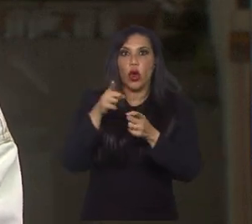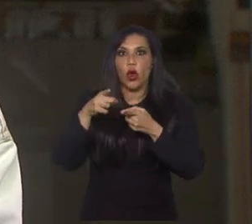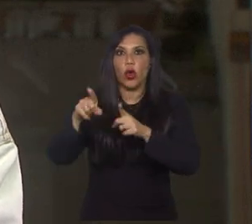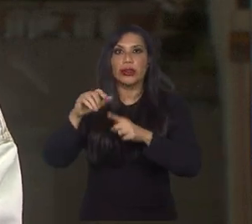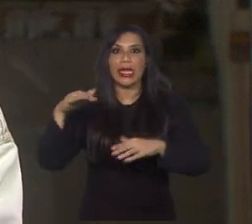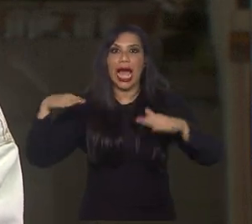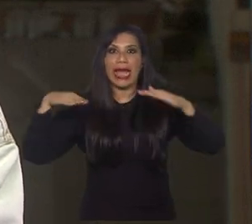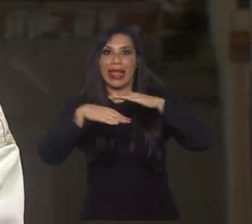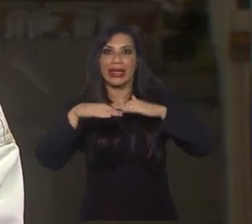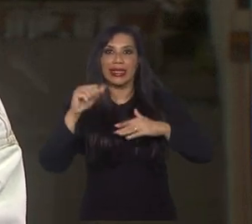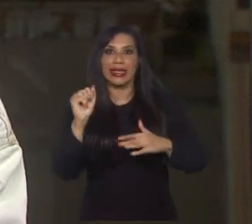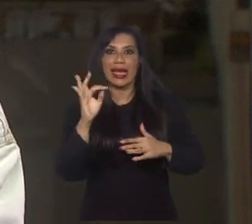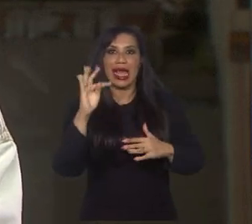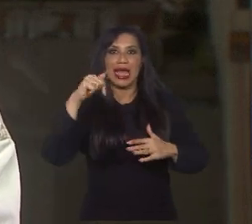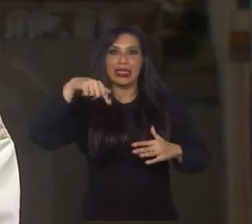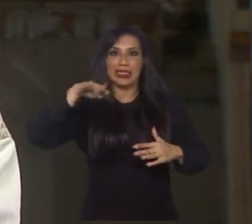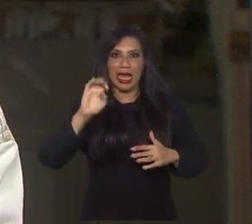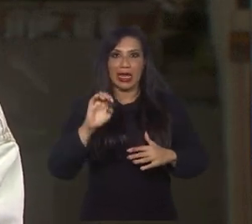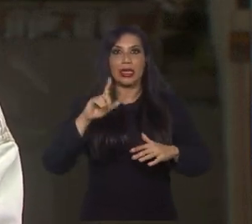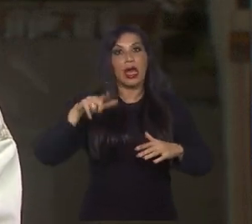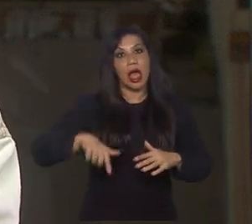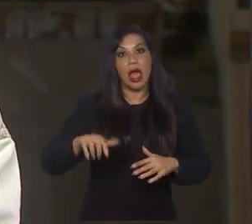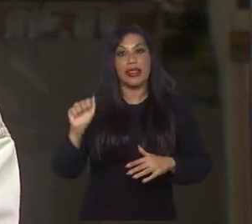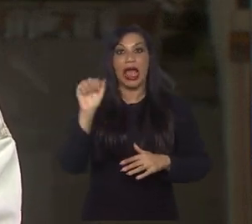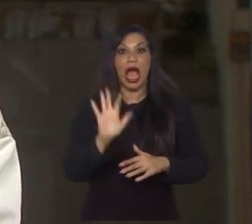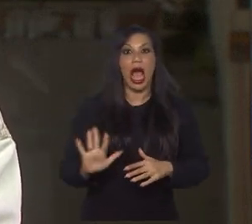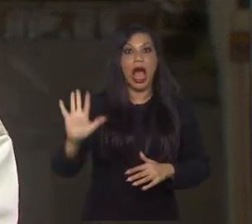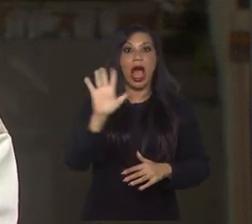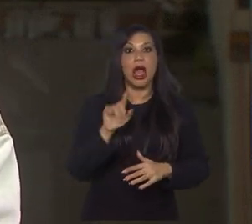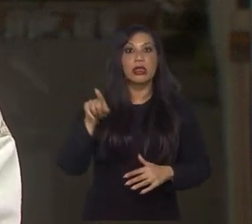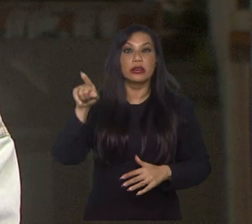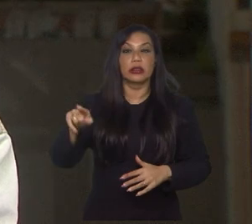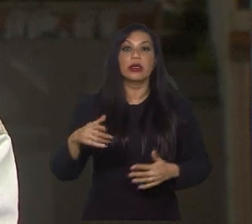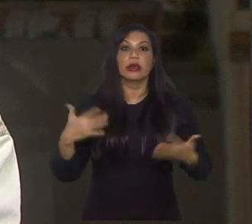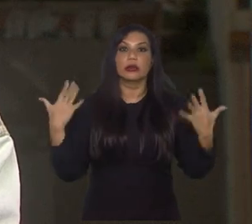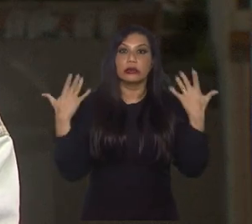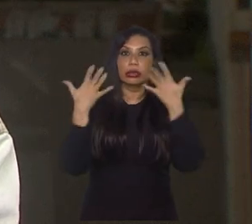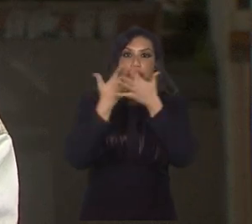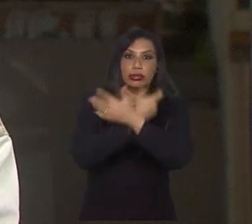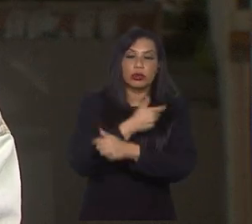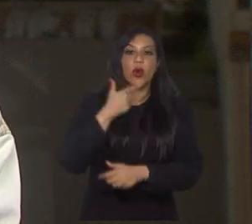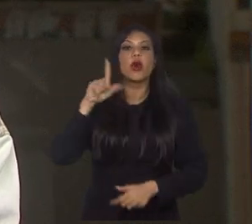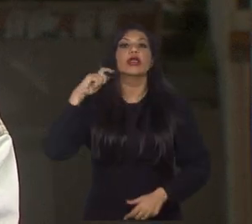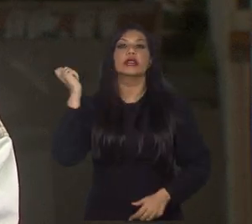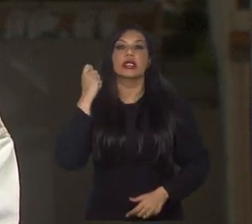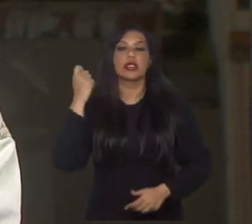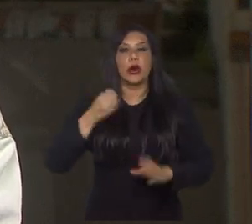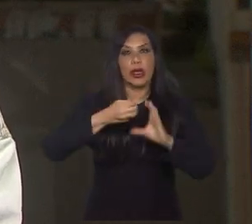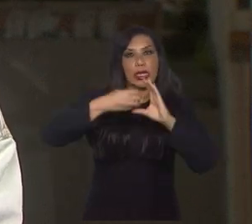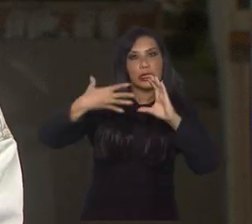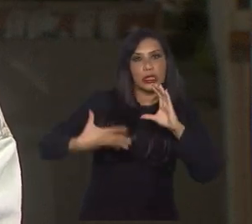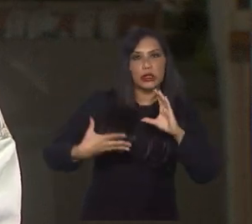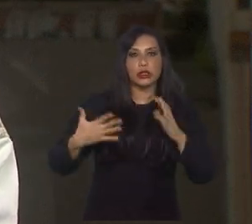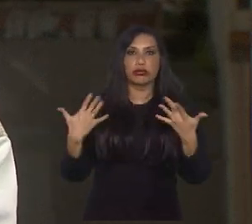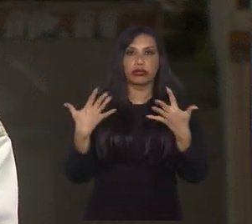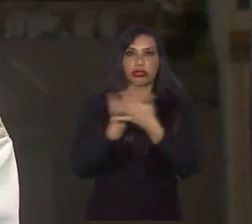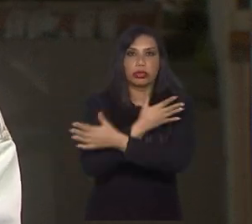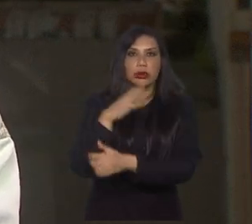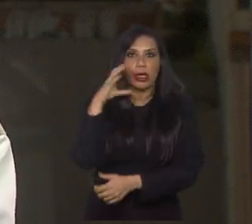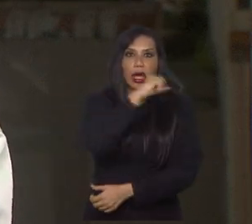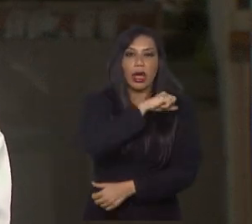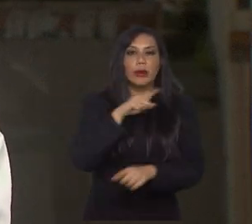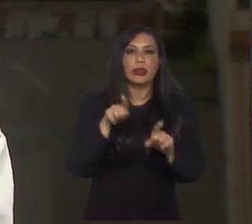isso é uma característica, velocidade, de certa forma, até do futebol asiático como um todo. A gente consegue citar outras seleções aqui que também têm essa característica. E também tem